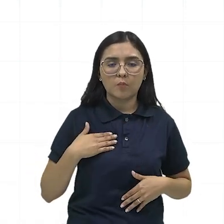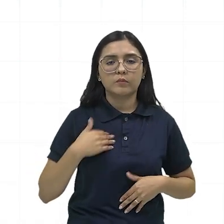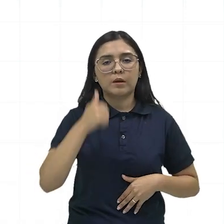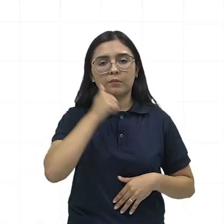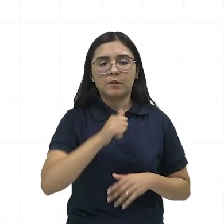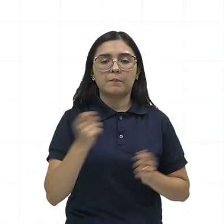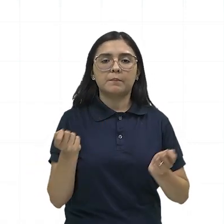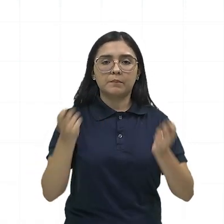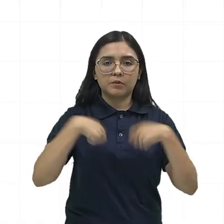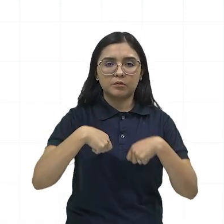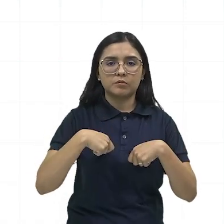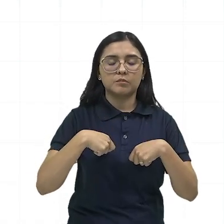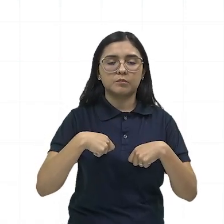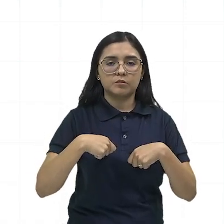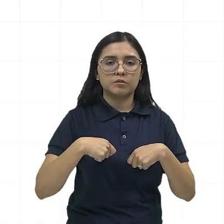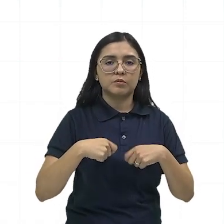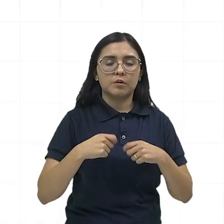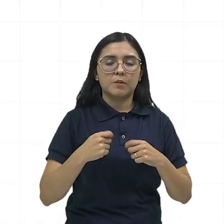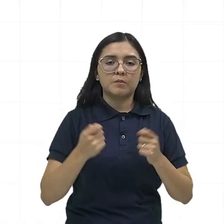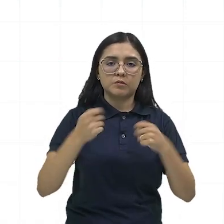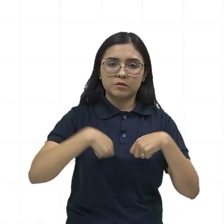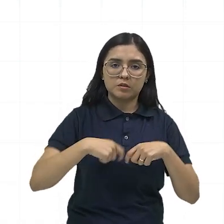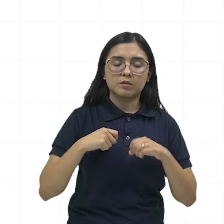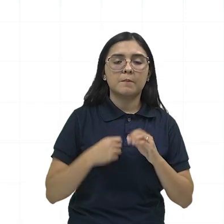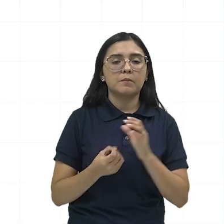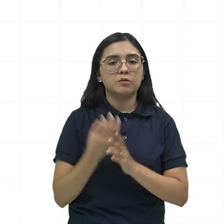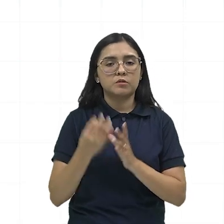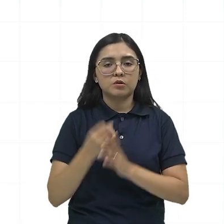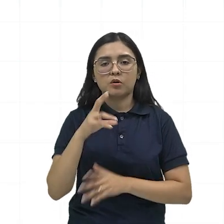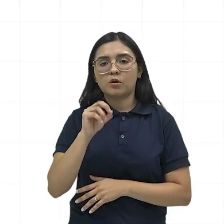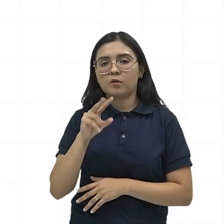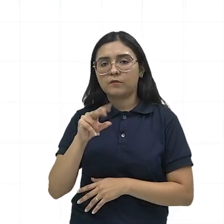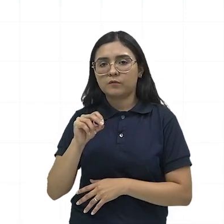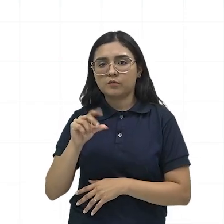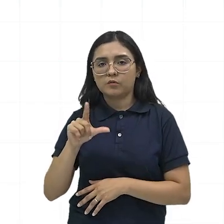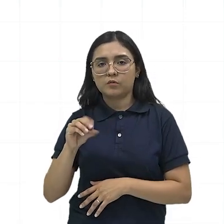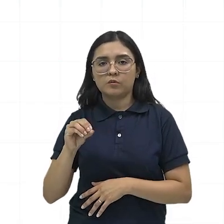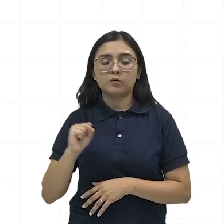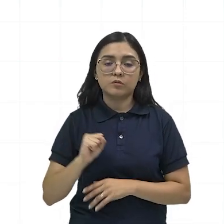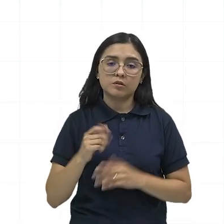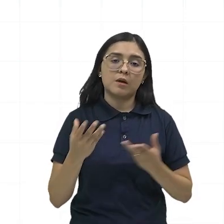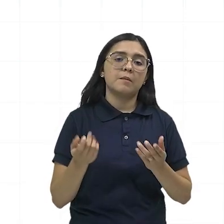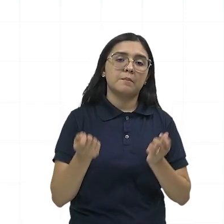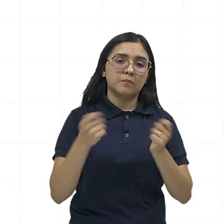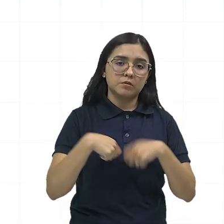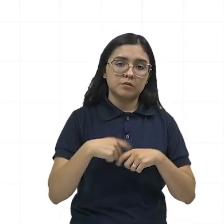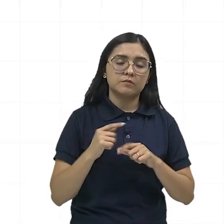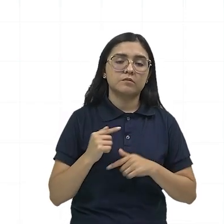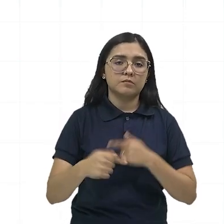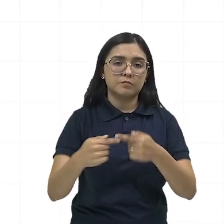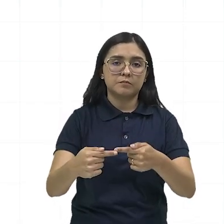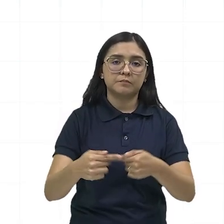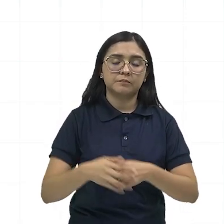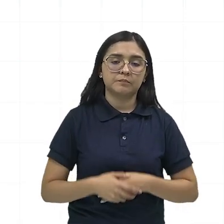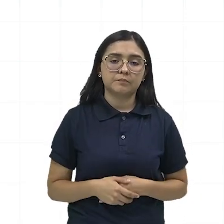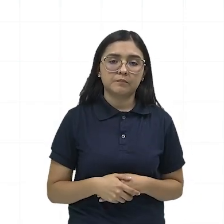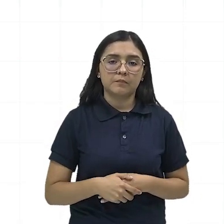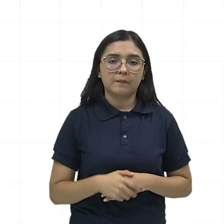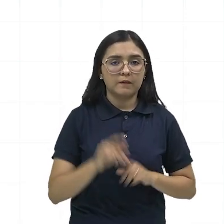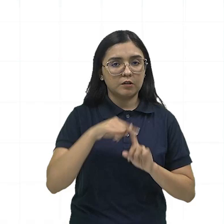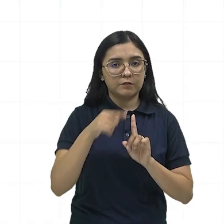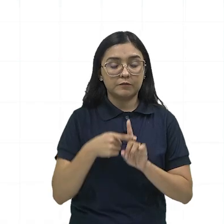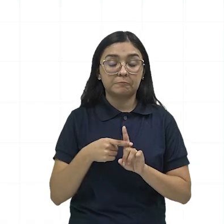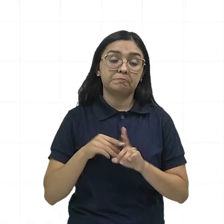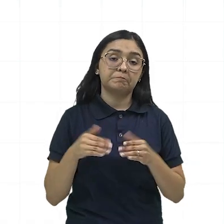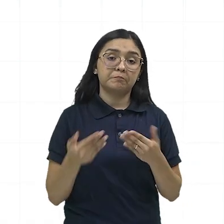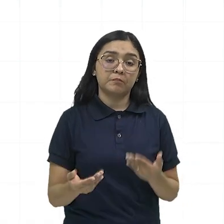produzir consegue produzir óvulos e que eles já estão maduros para, né, a reprodução, tá certo? Apesar